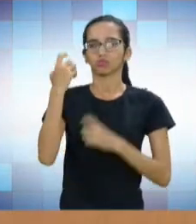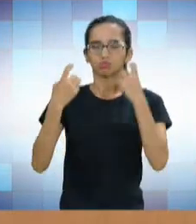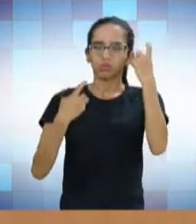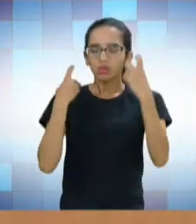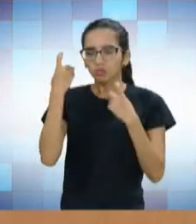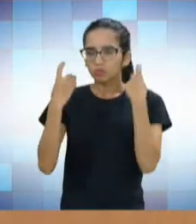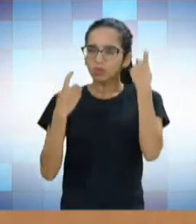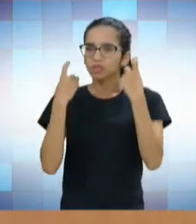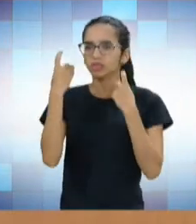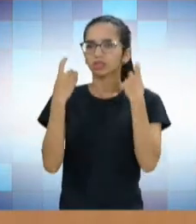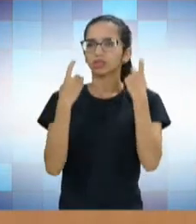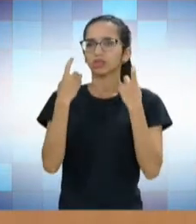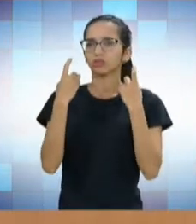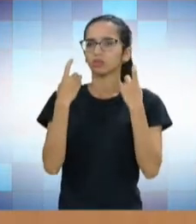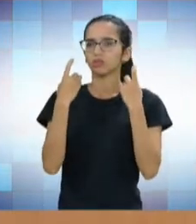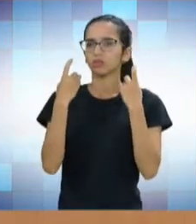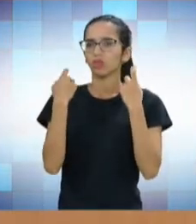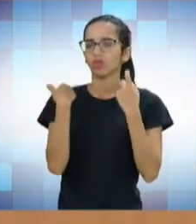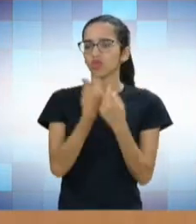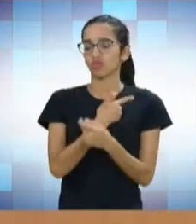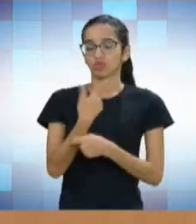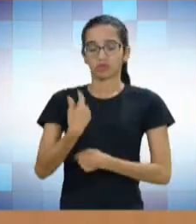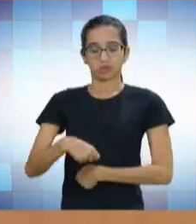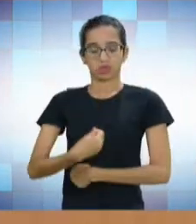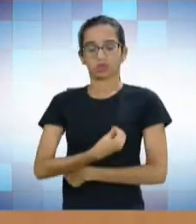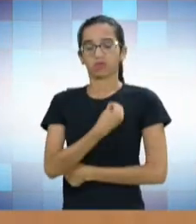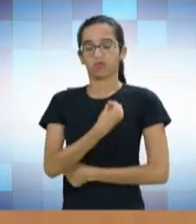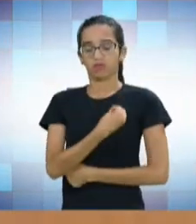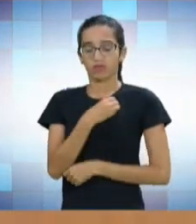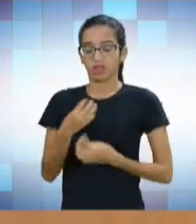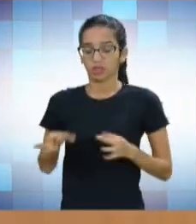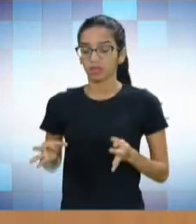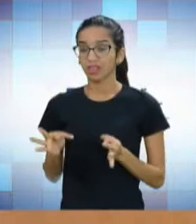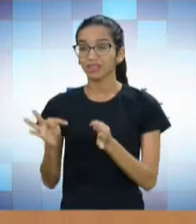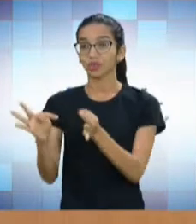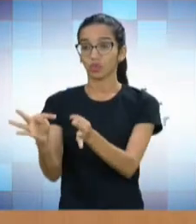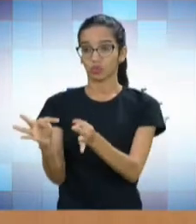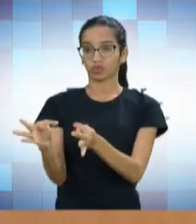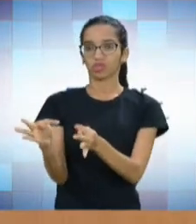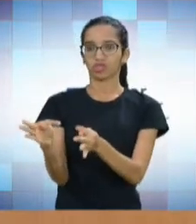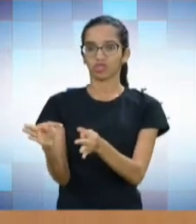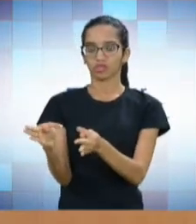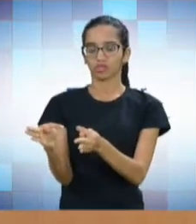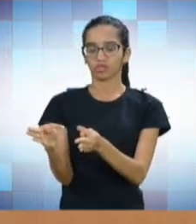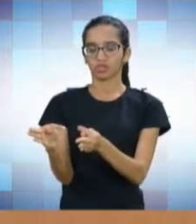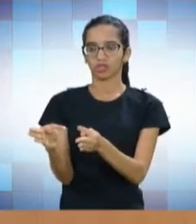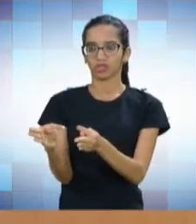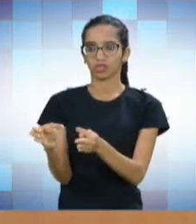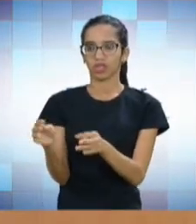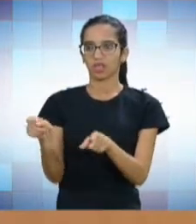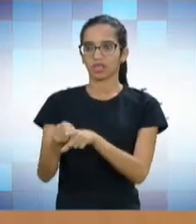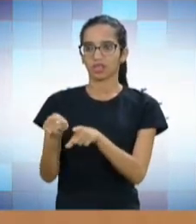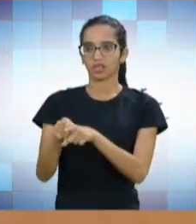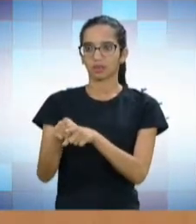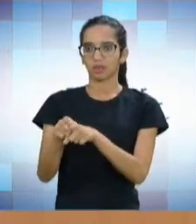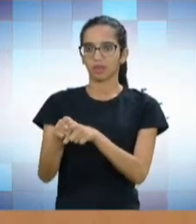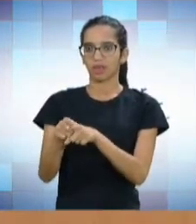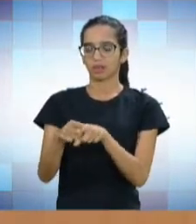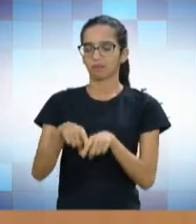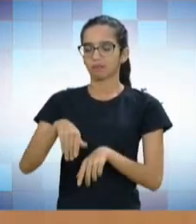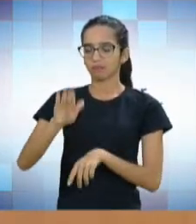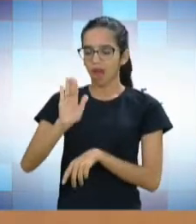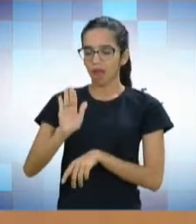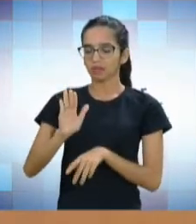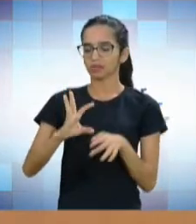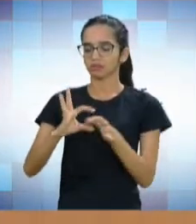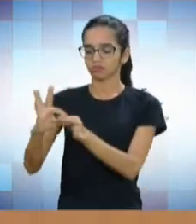essa preocupação é importante demais até porque nós precisamos de ver no mundo tecnológico e forma mais associada